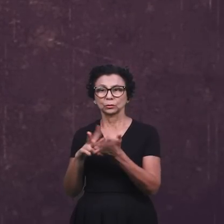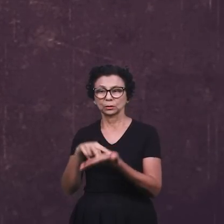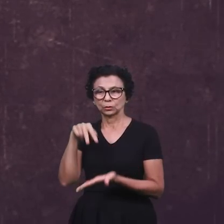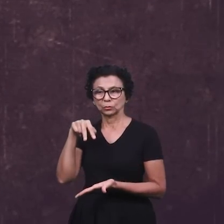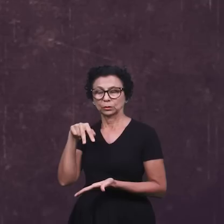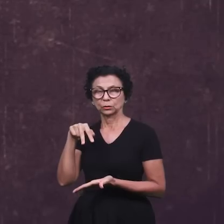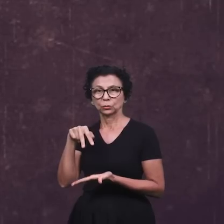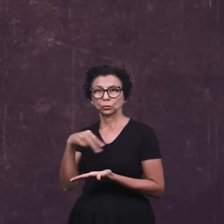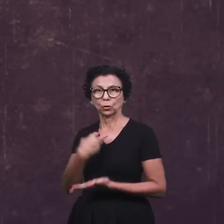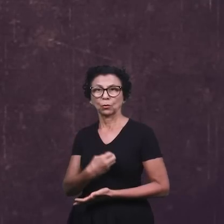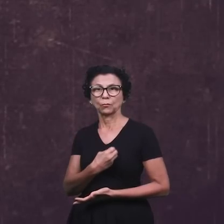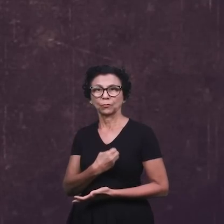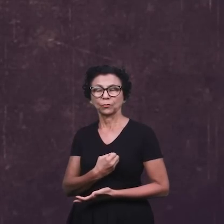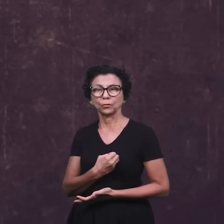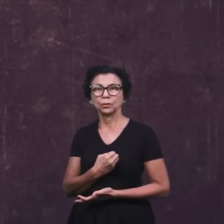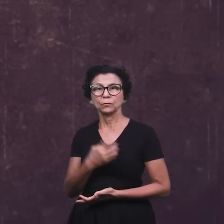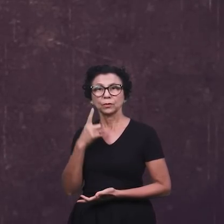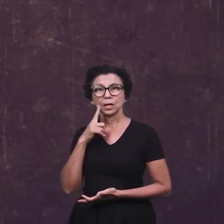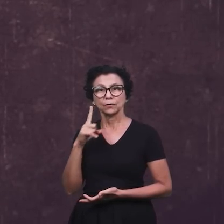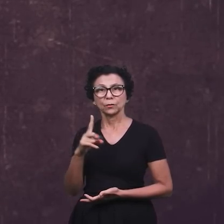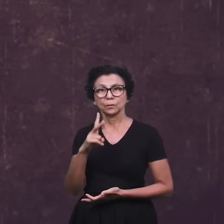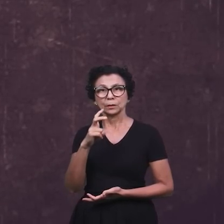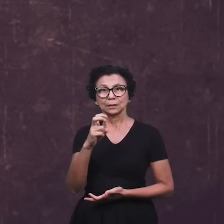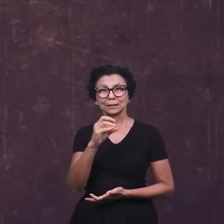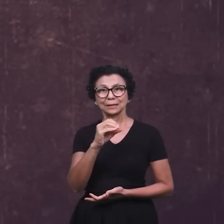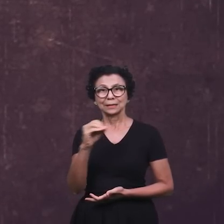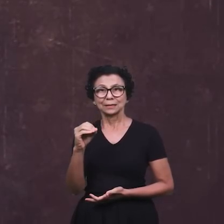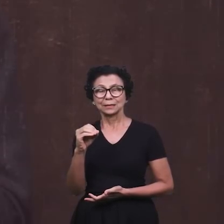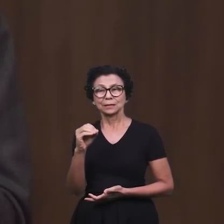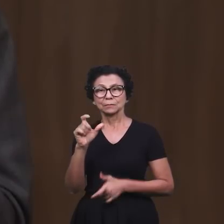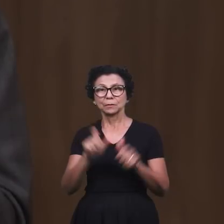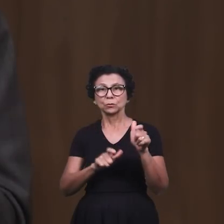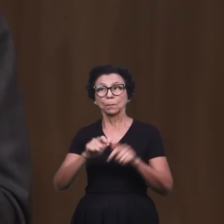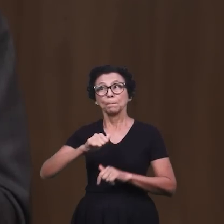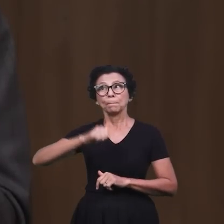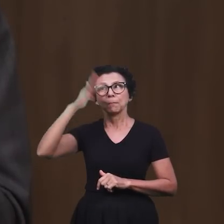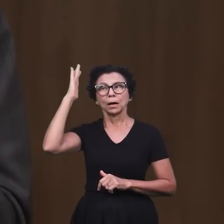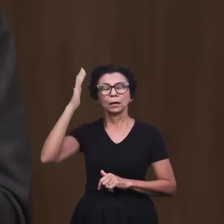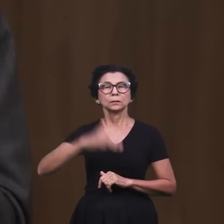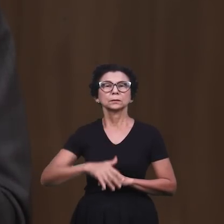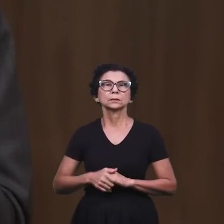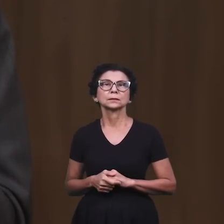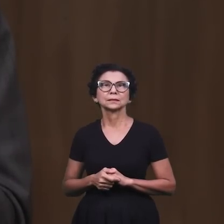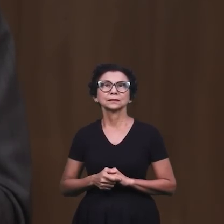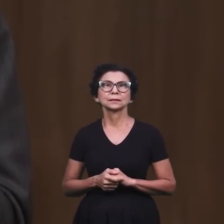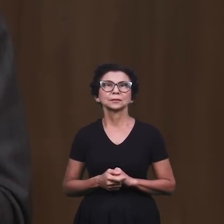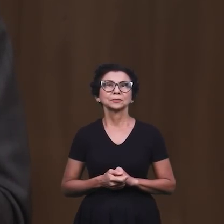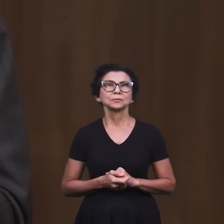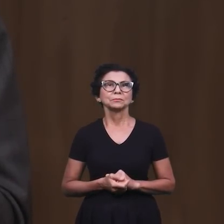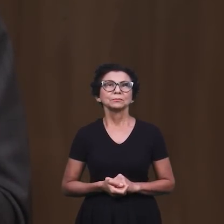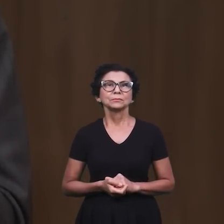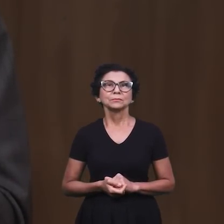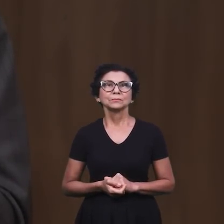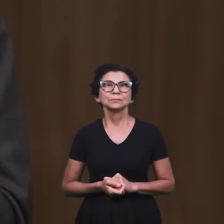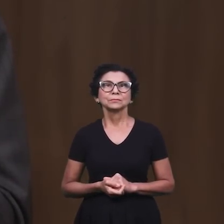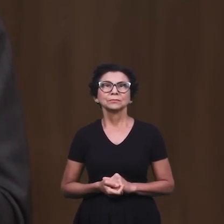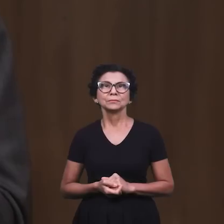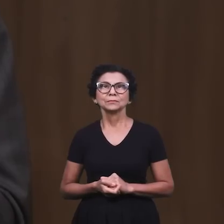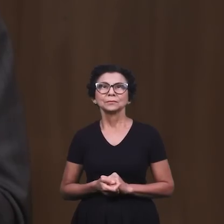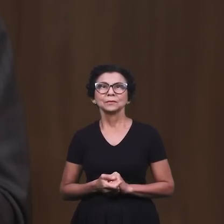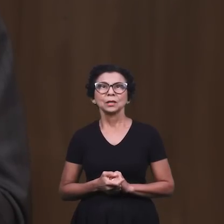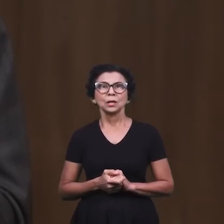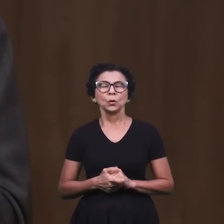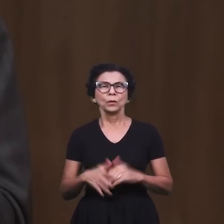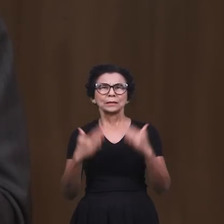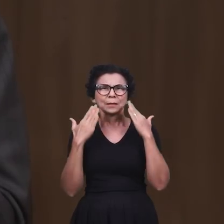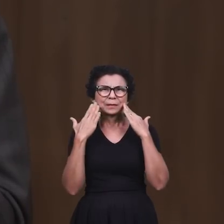quais vive ainda a maior parte, mas alguns já dormem também. Então é interessante isso aí, porque Jesus, depois da ressurreição, não foi visto só pelos apóstolos, mais de 500